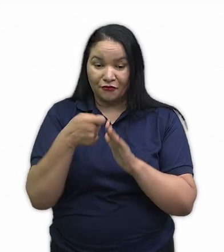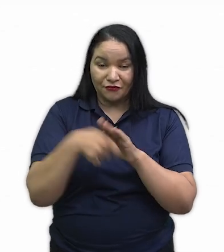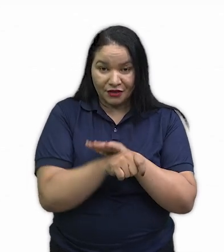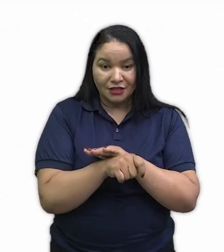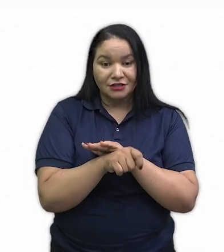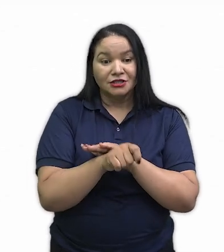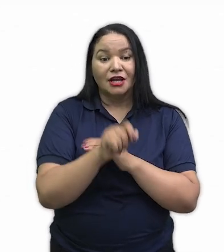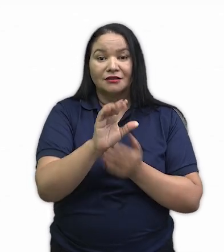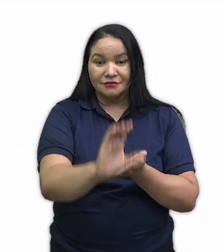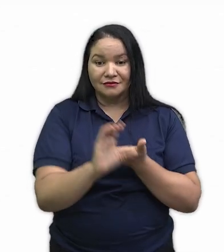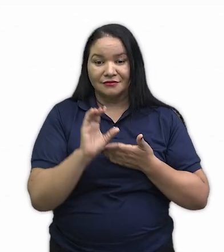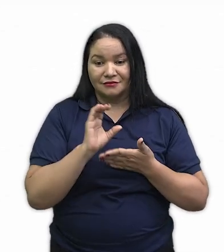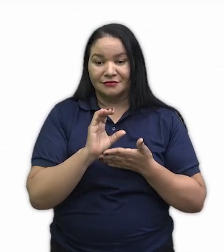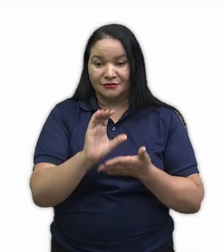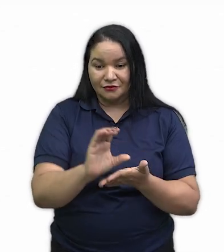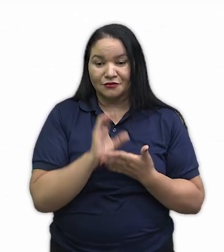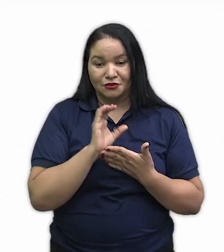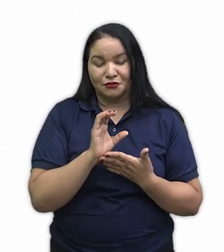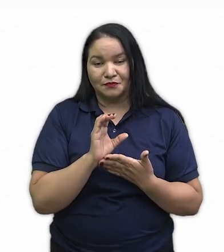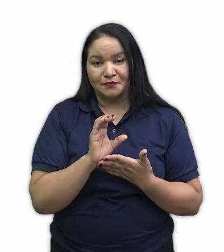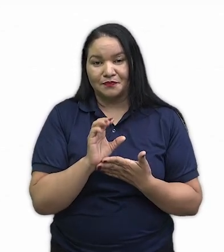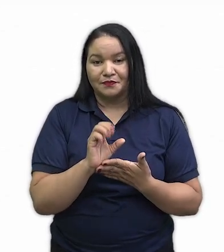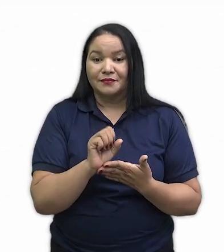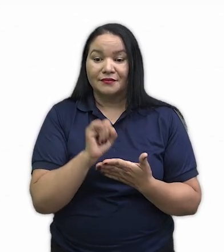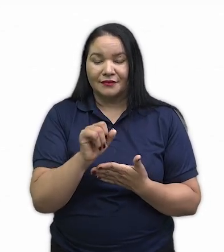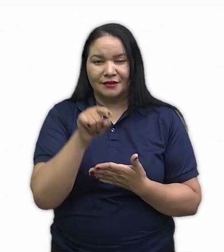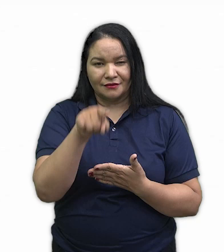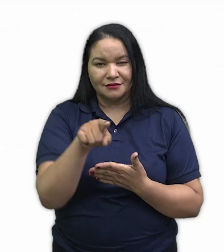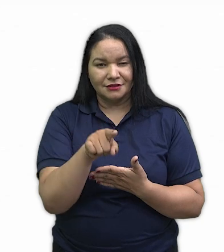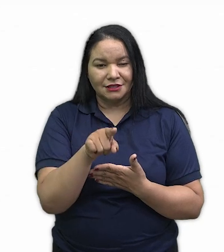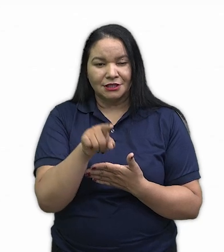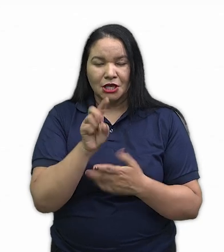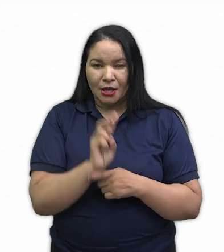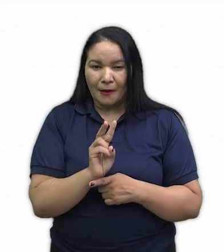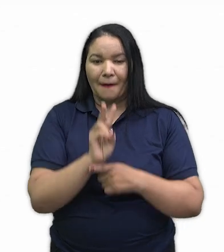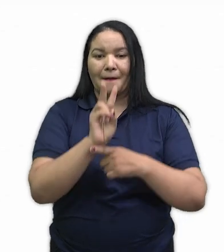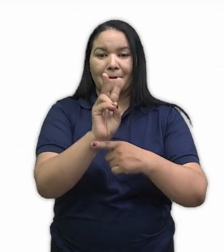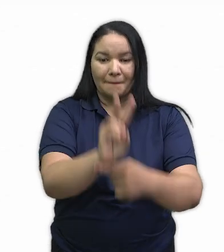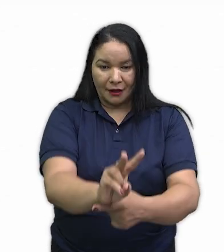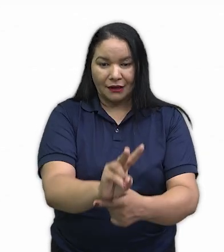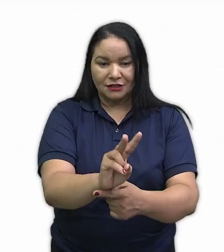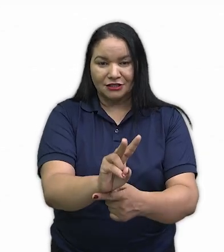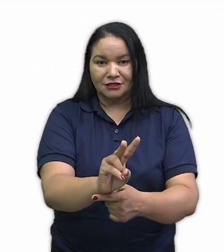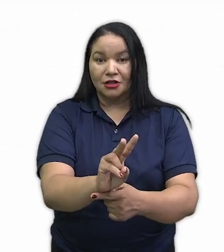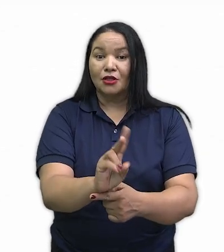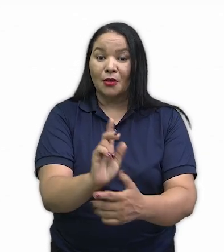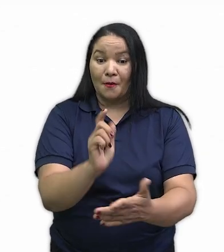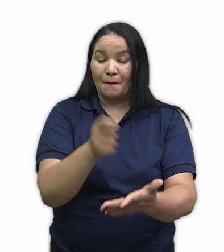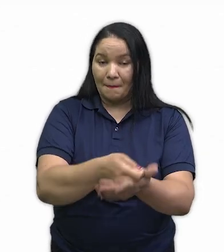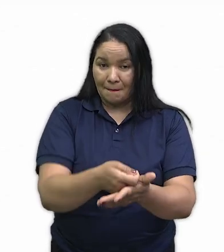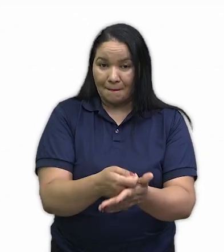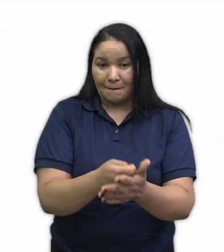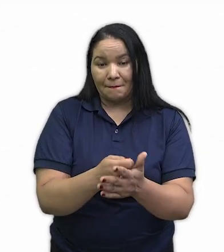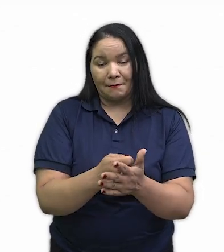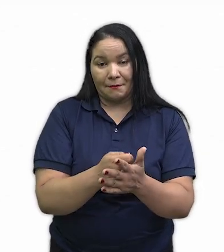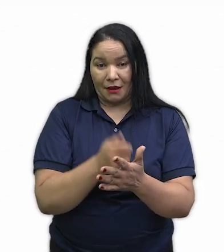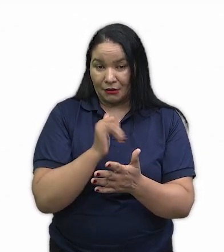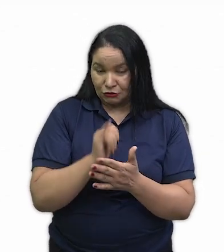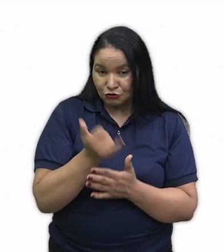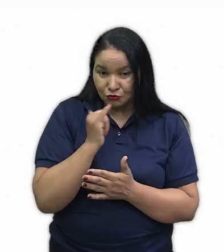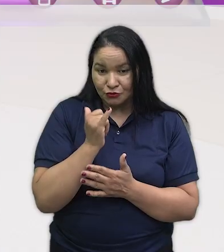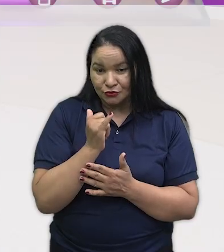legal? Que fique muito claro, tá bom? Quando você empresta dinheiro, você paga juros, tudo